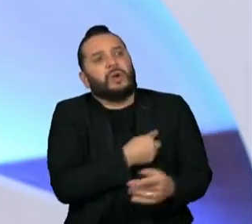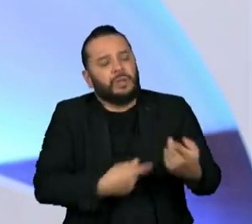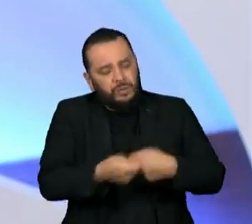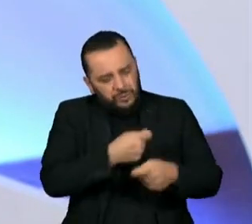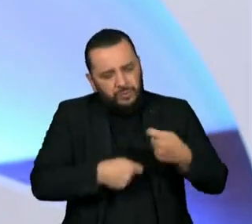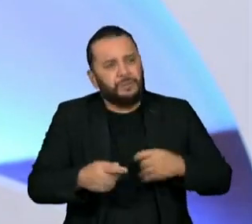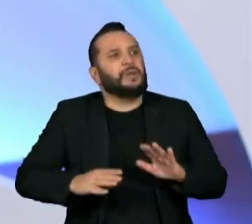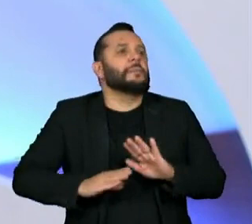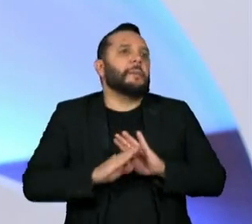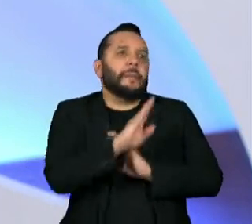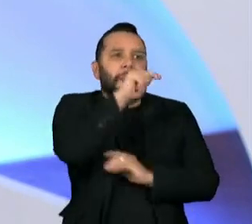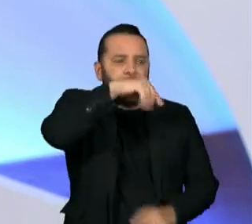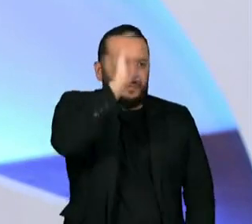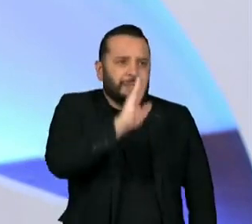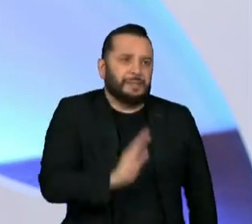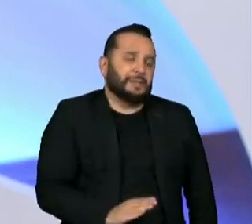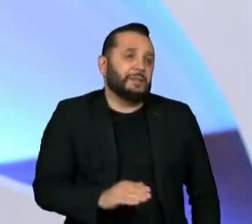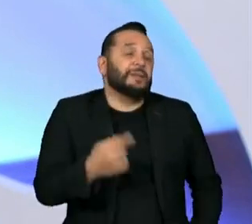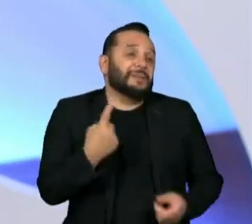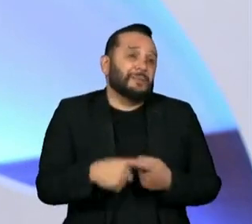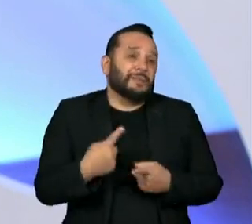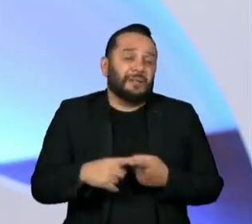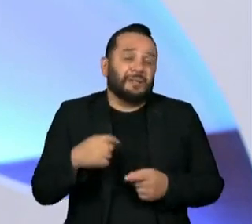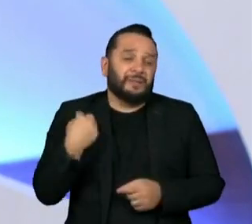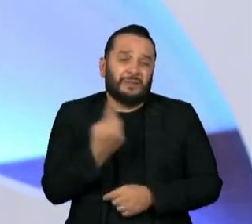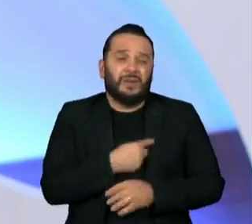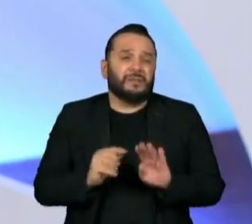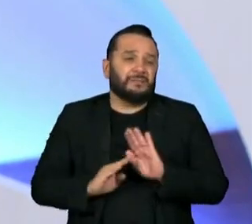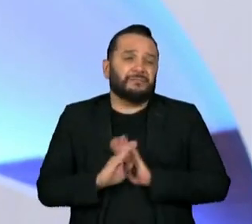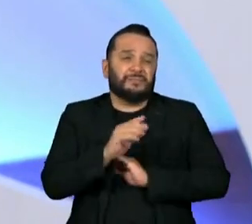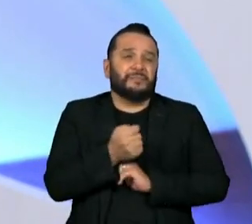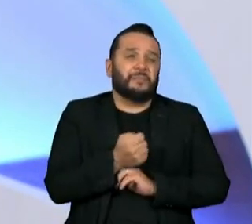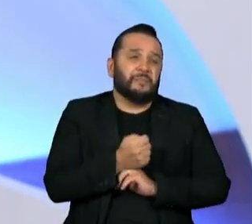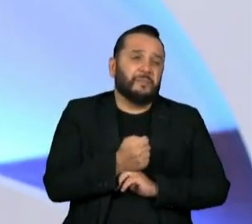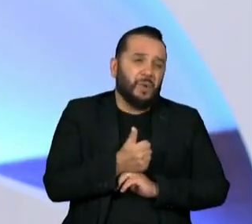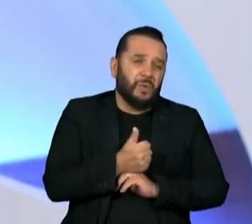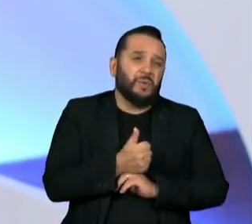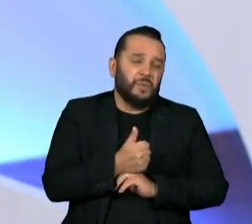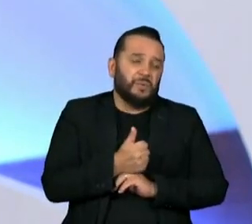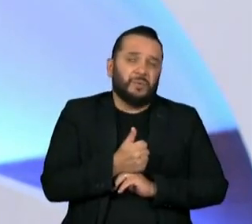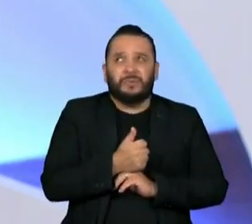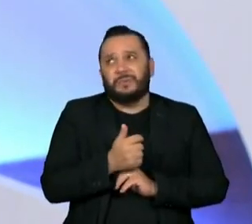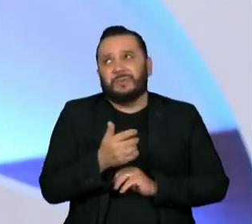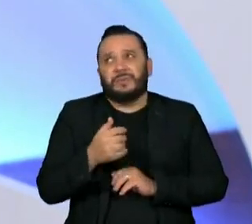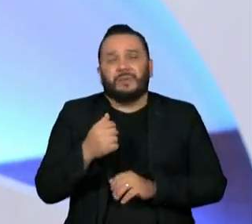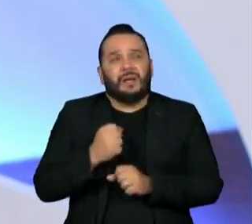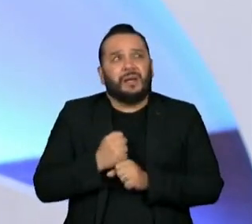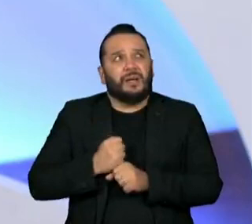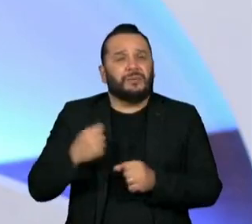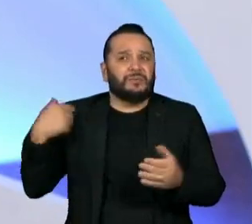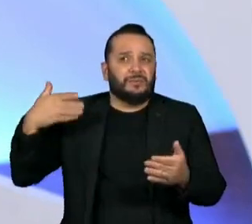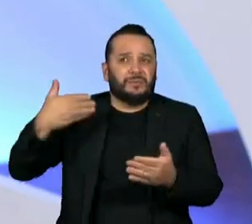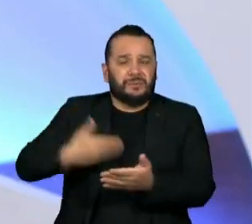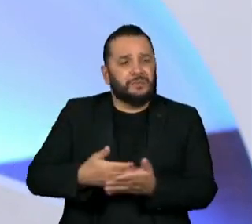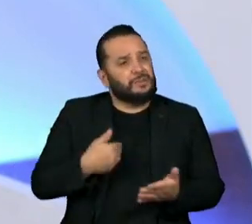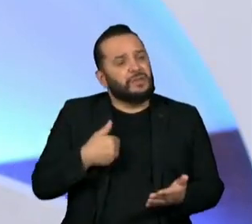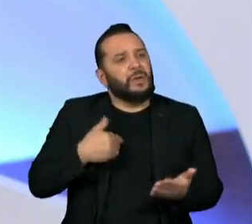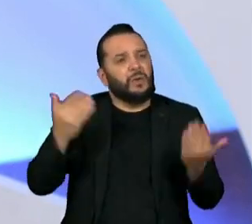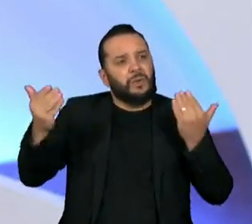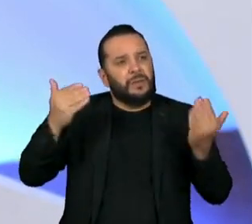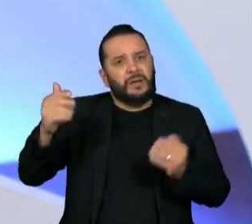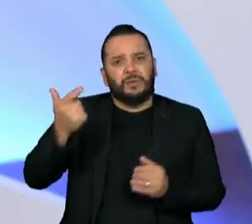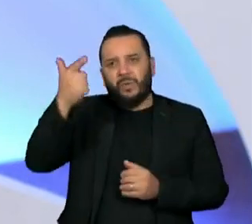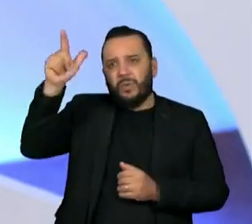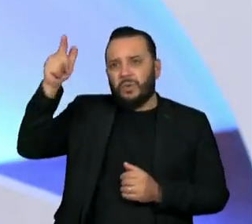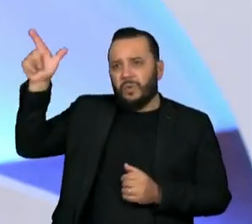da economia brasileira porque foi pífio o nosso desempenho nos últimos nos últimos anos comparado com o desempenho